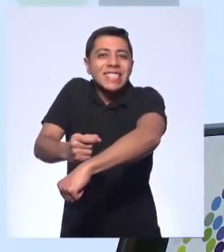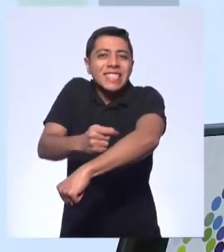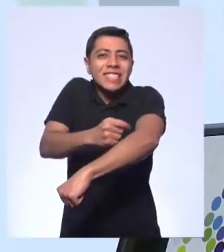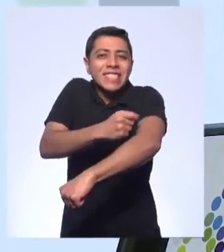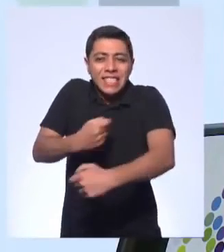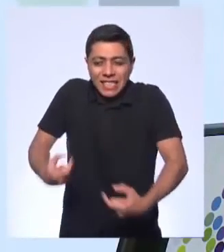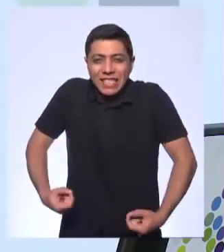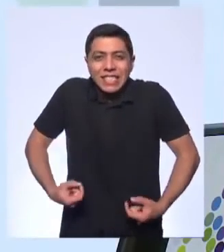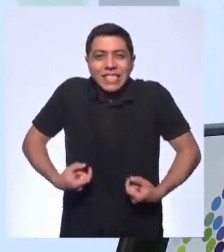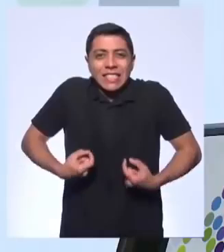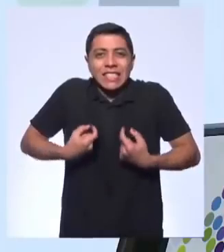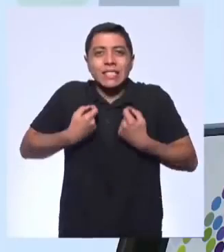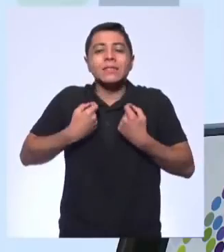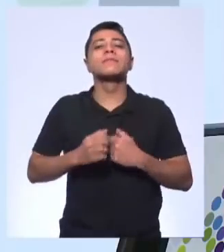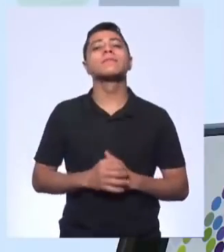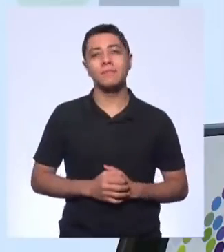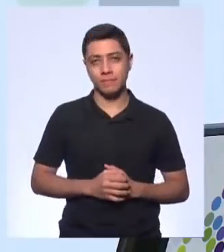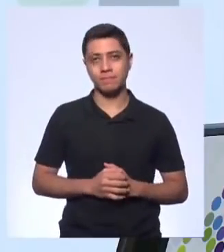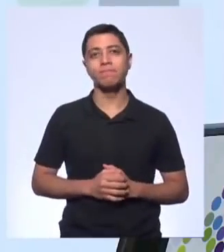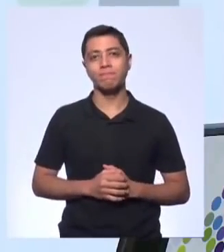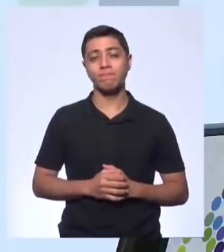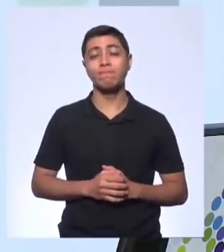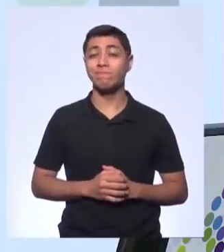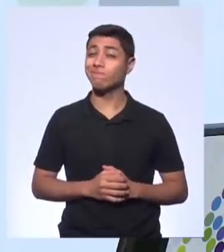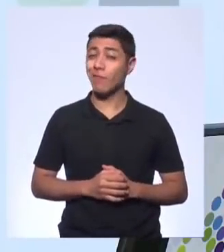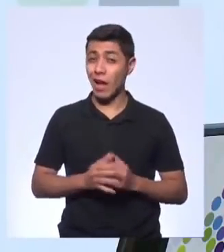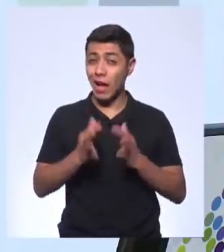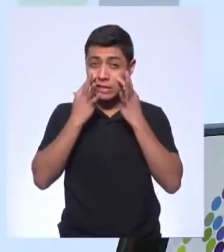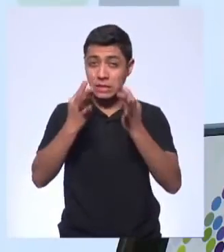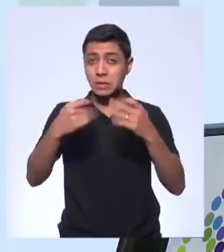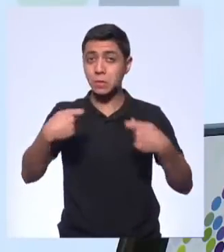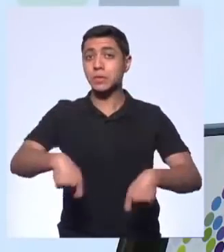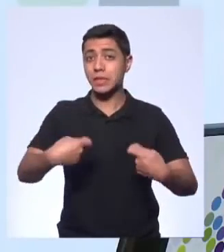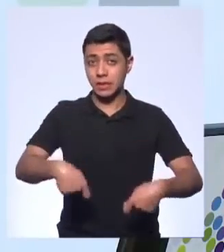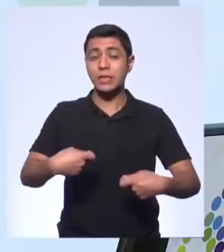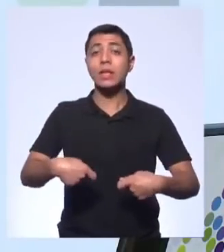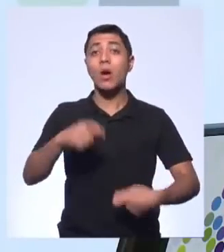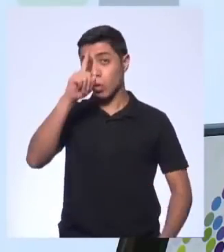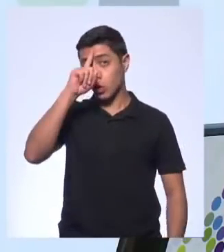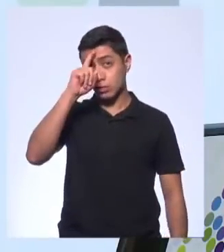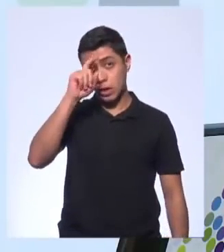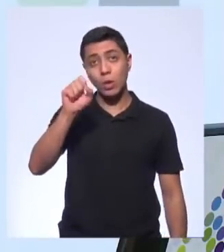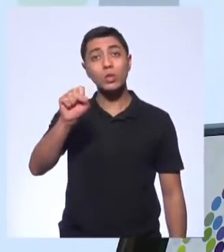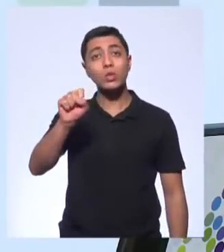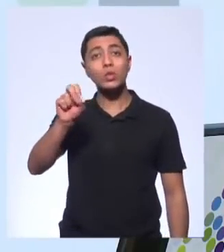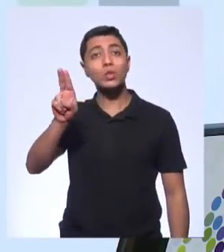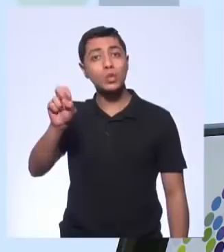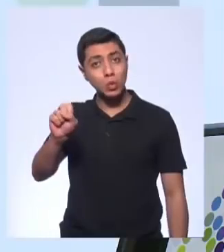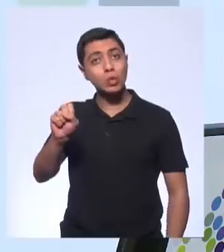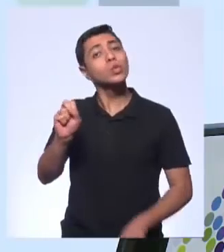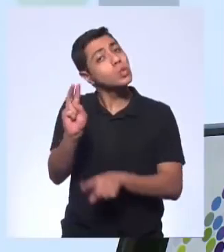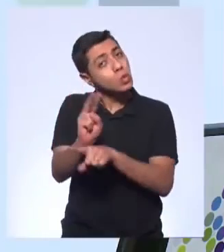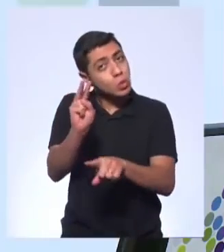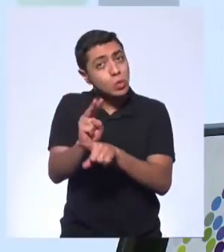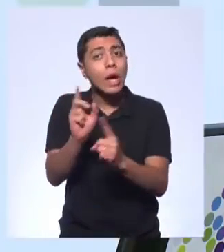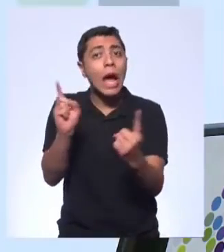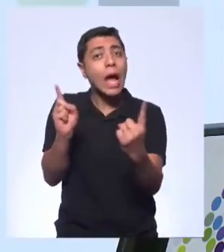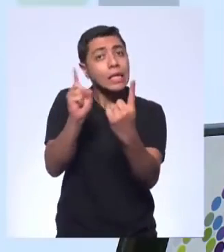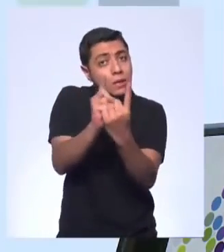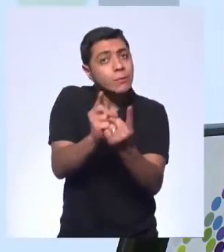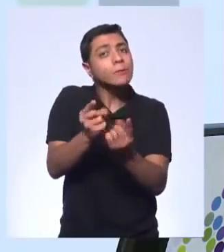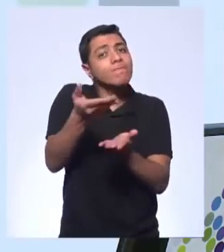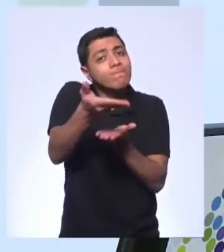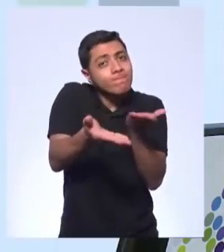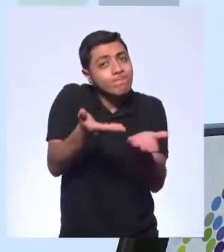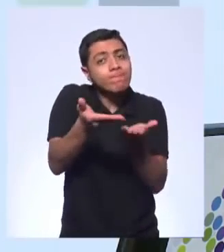tem tratamento pelo SUS, acompanhamento. Então, é importante, quando a gente fala nessas neoplasias, ter